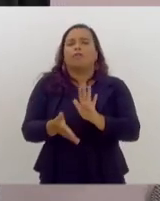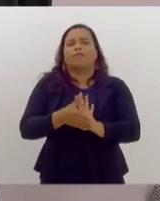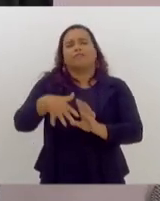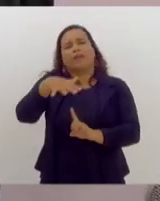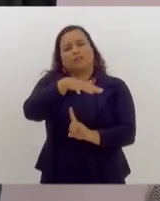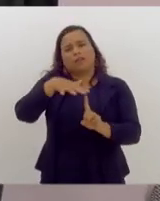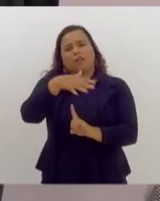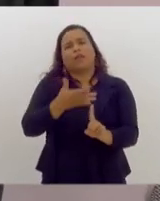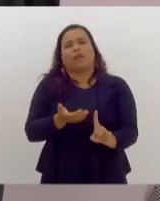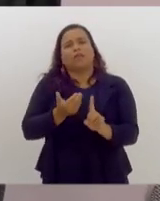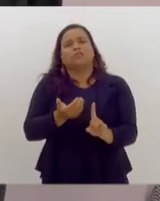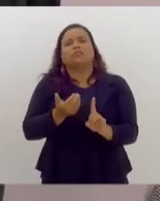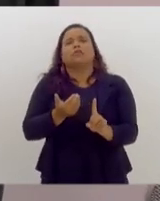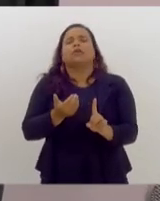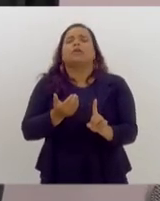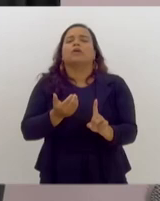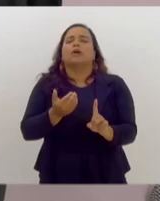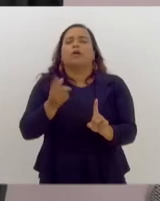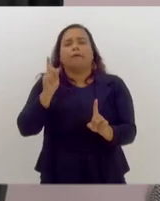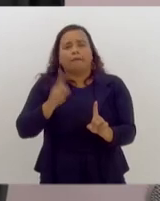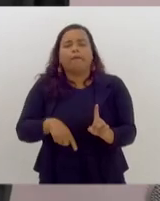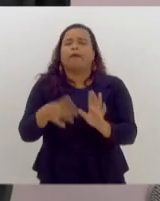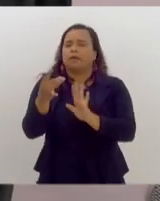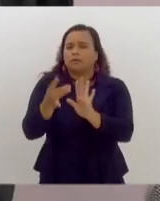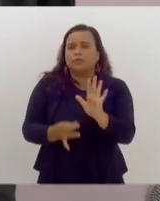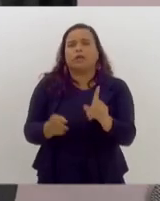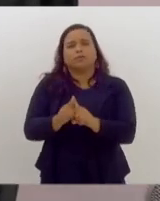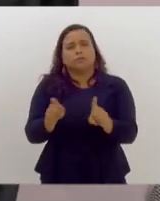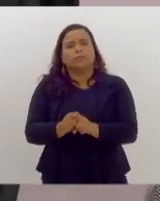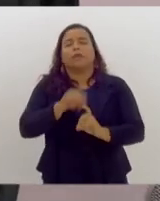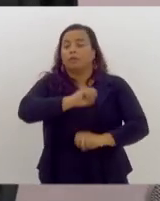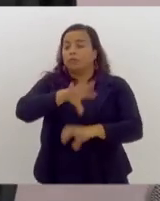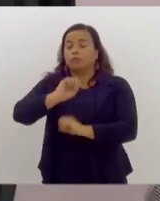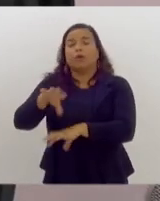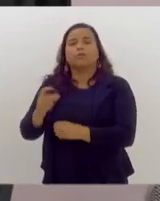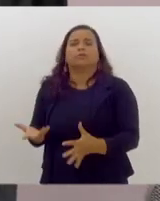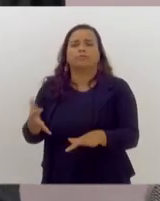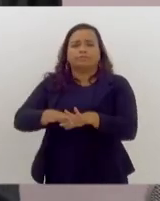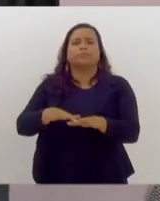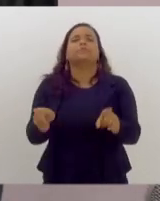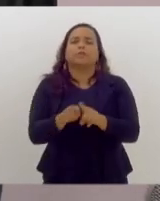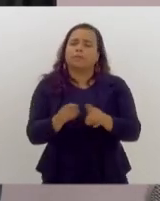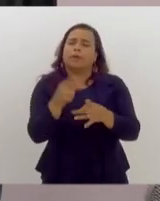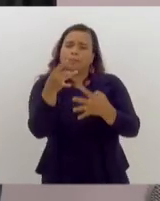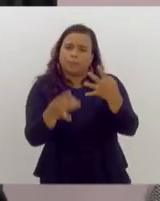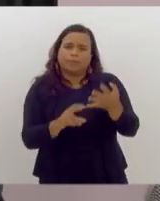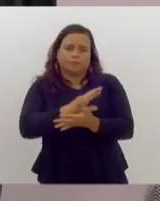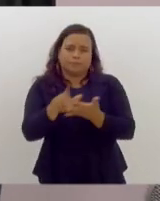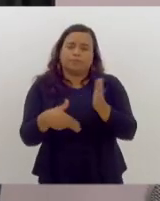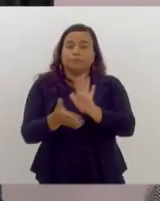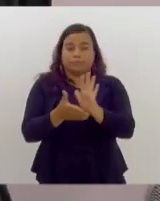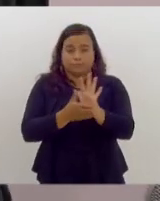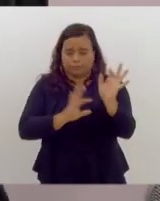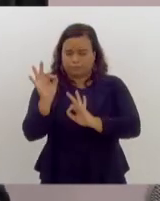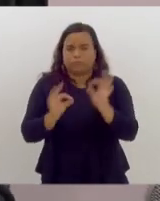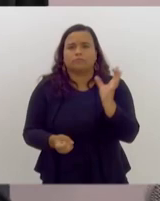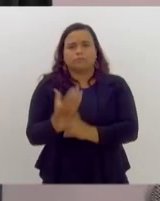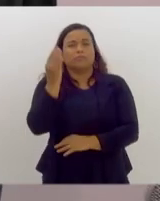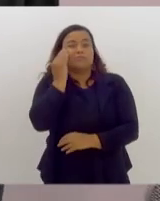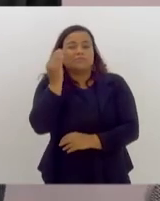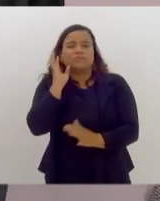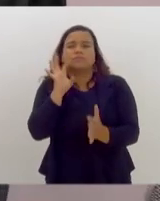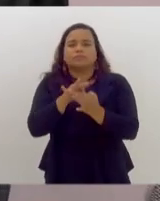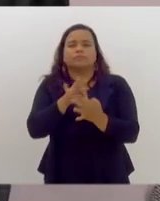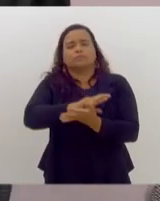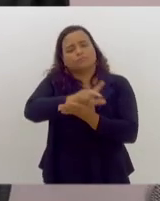que a oferta de educação inclusiva seja um critério, né, então, a gente já elaborou uma proposta que tenta abarcar esse conjunto